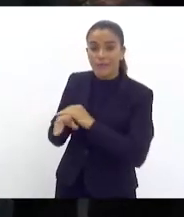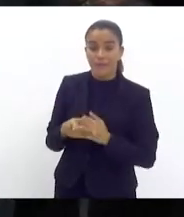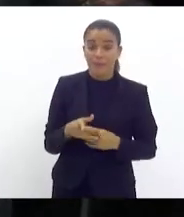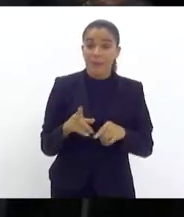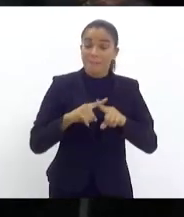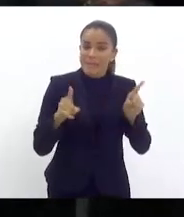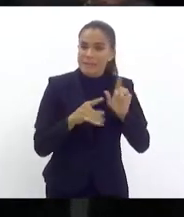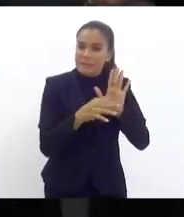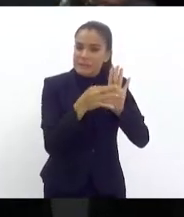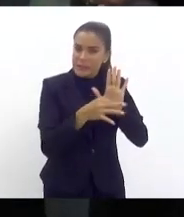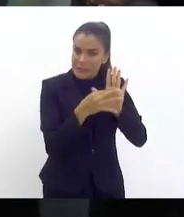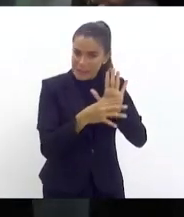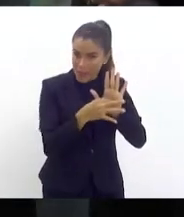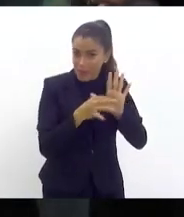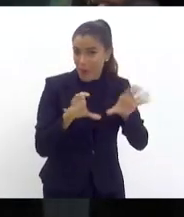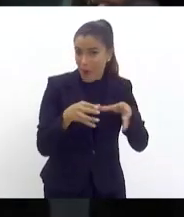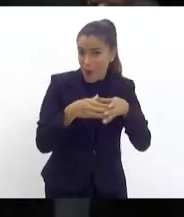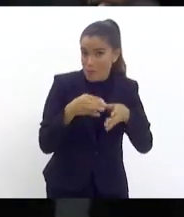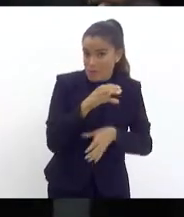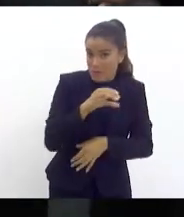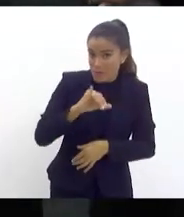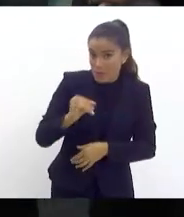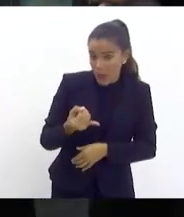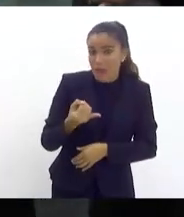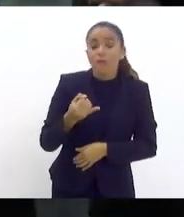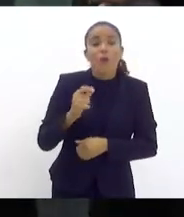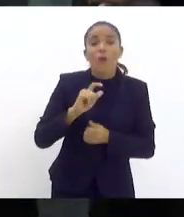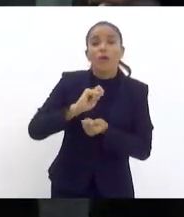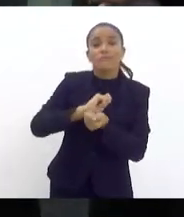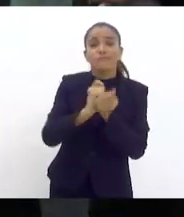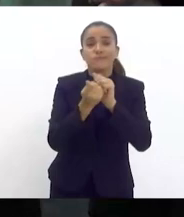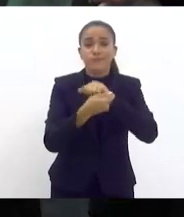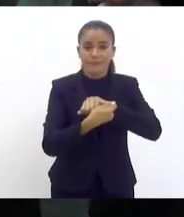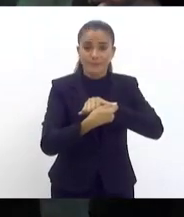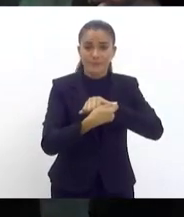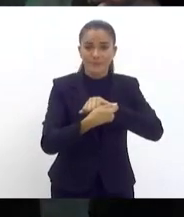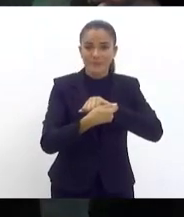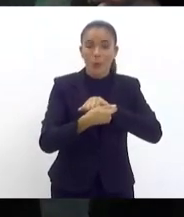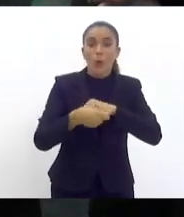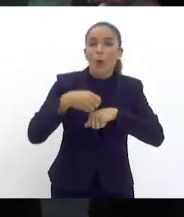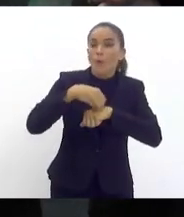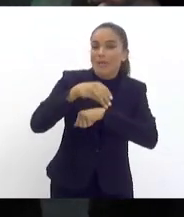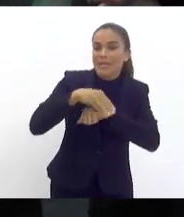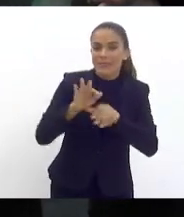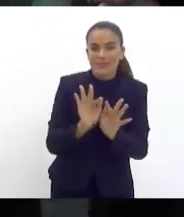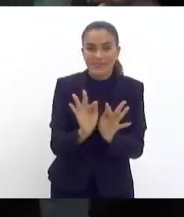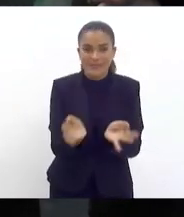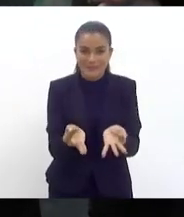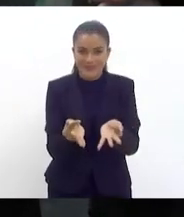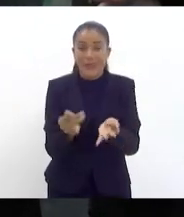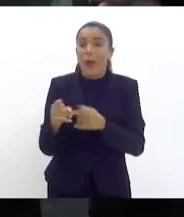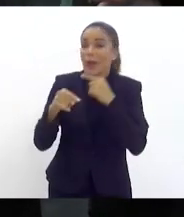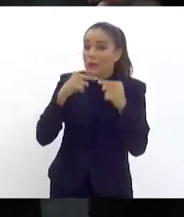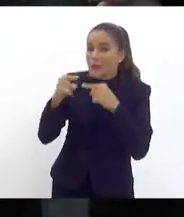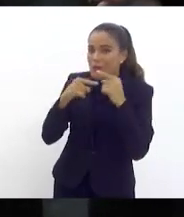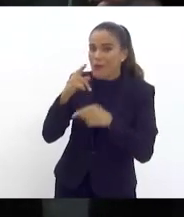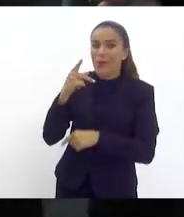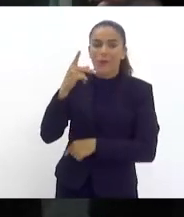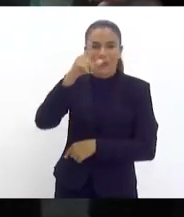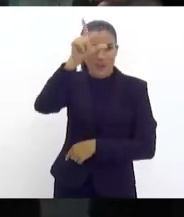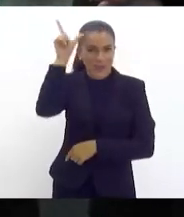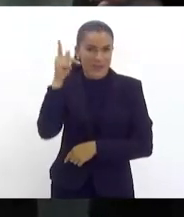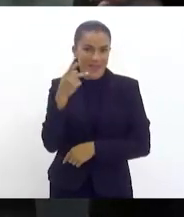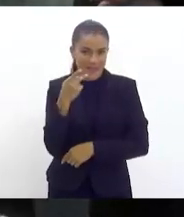parecer da referida comissão, ela foi pela transformação numa indicação simples. Então, a dúvida suscitada pelo deputado Luiz Paulo, pelo próprio